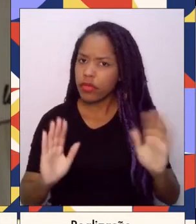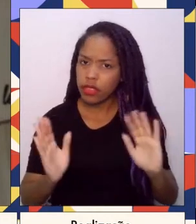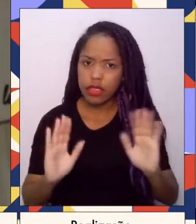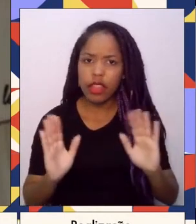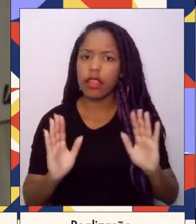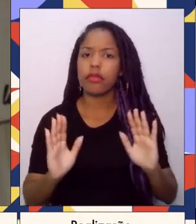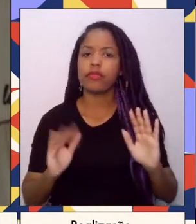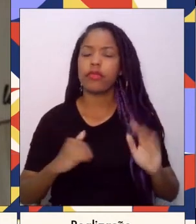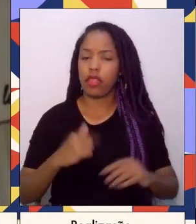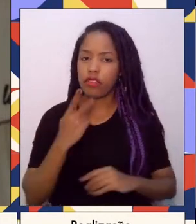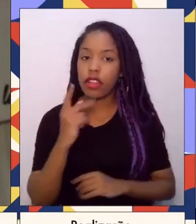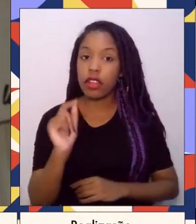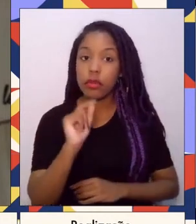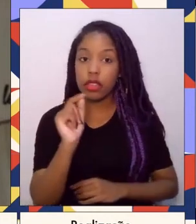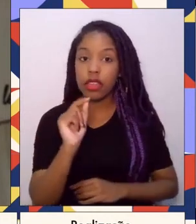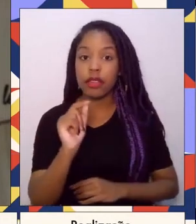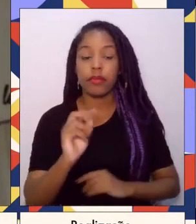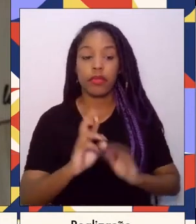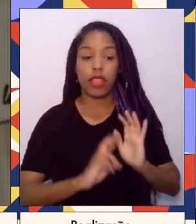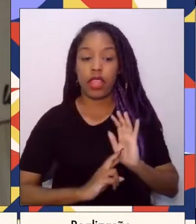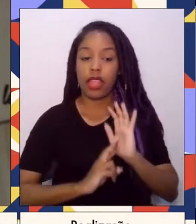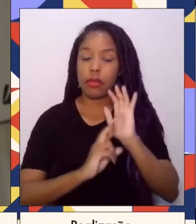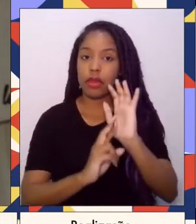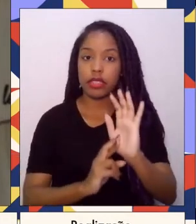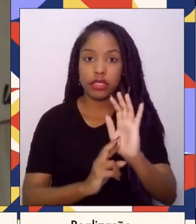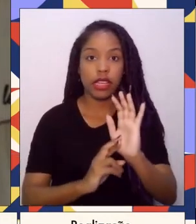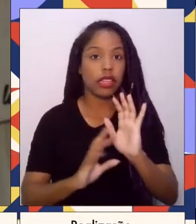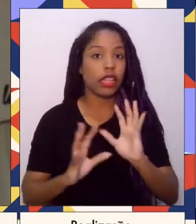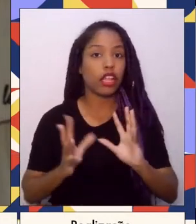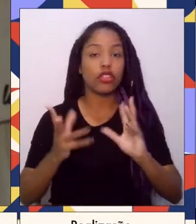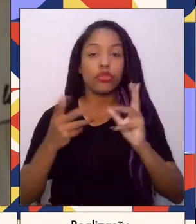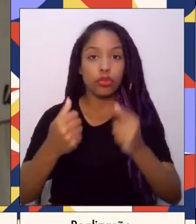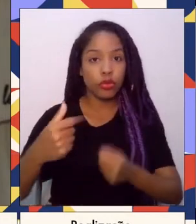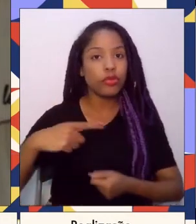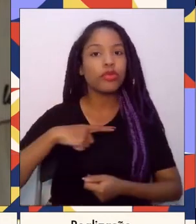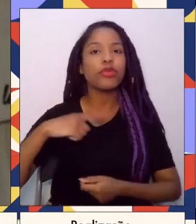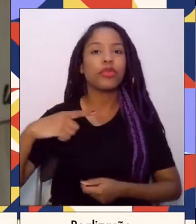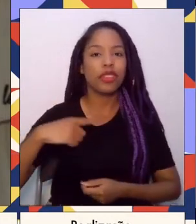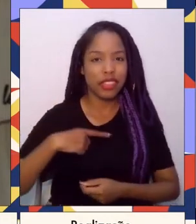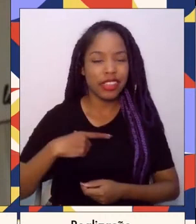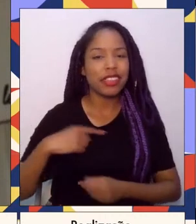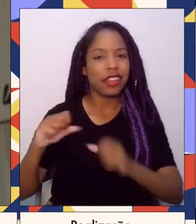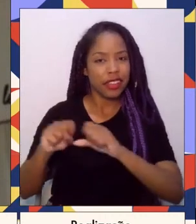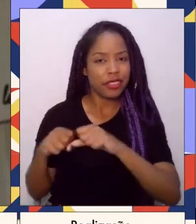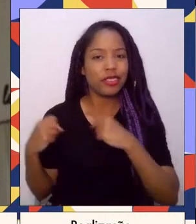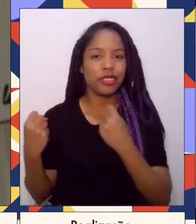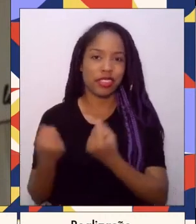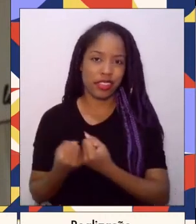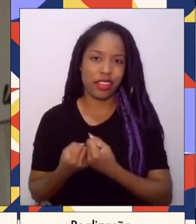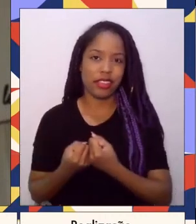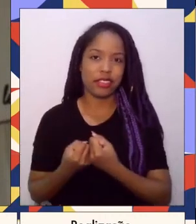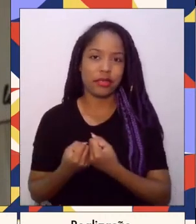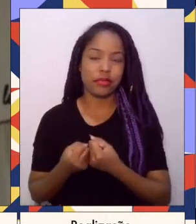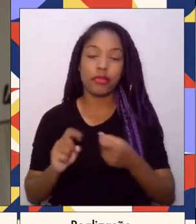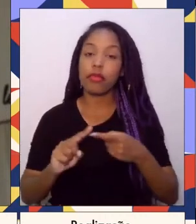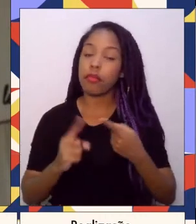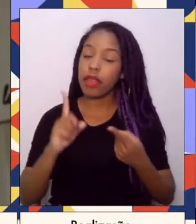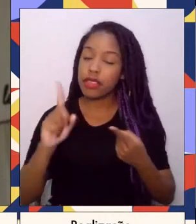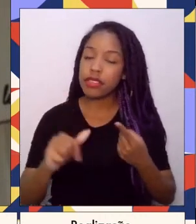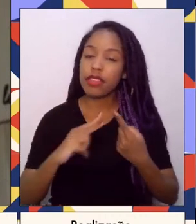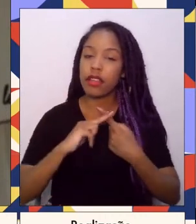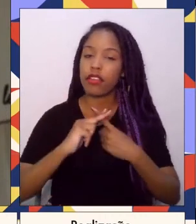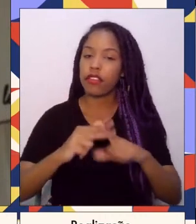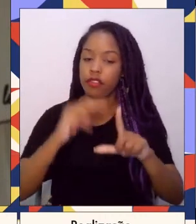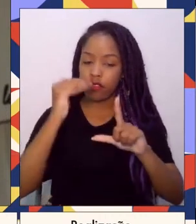eu disse ela representa um pouco de tudo aquilo que a gente tem do outro lado do espelho mas ela também é uma ferramenta grandiosíssima